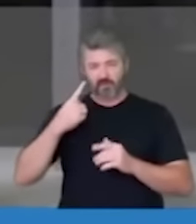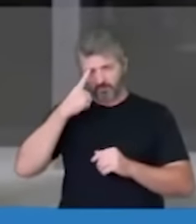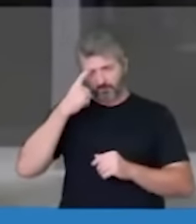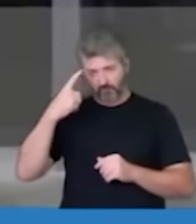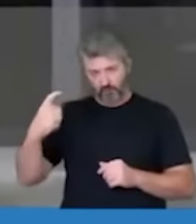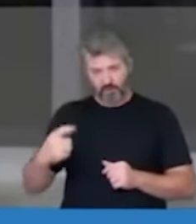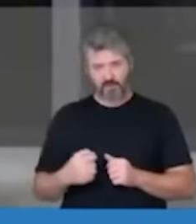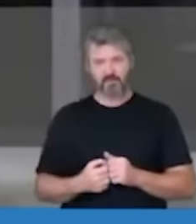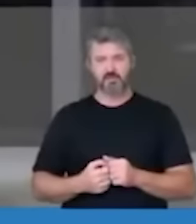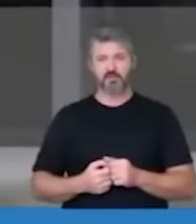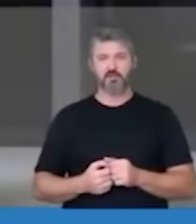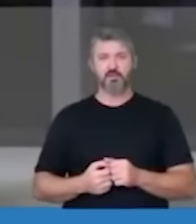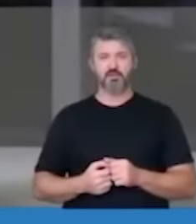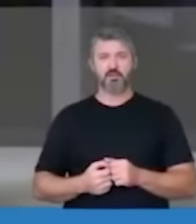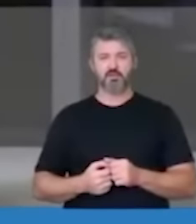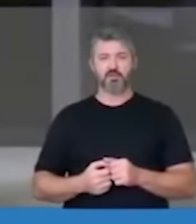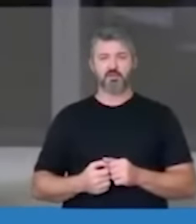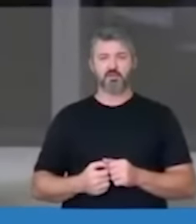de golpe